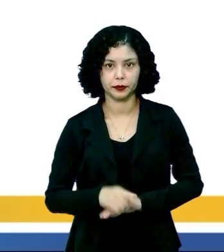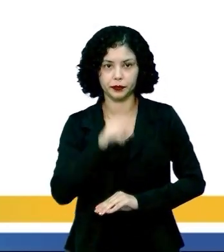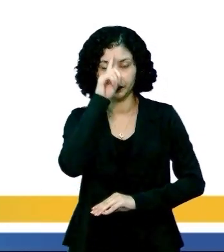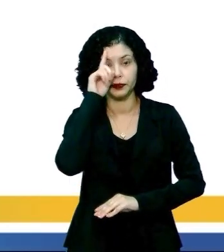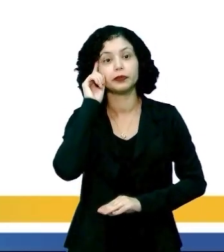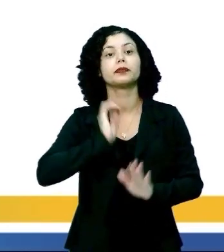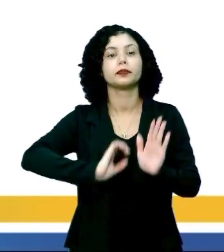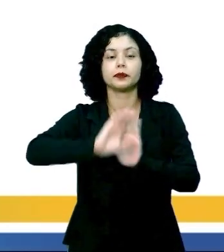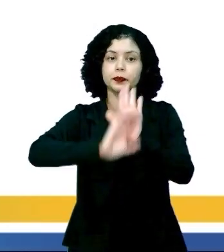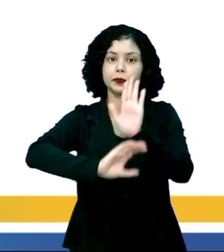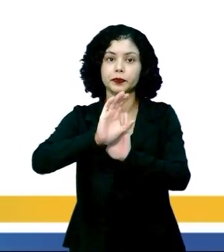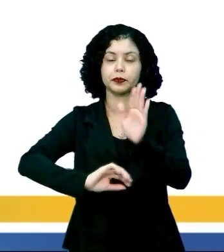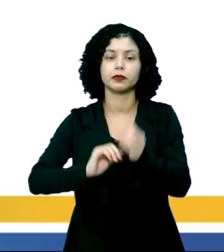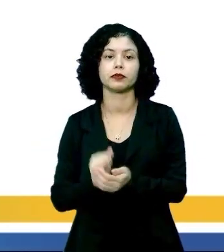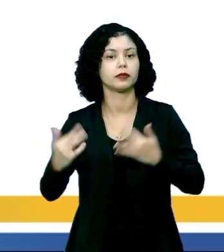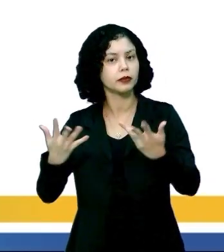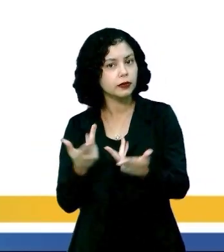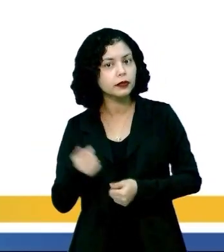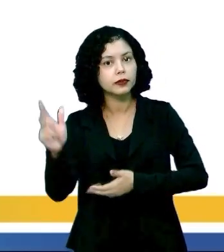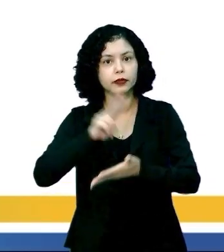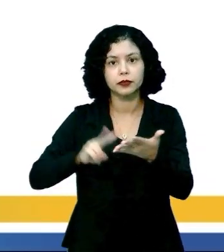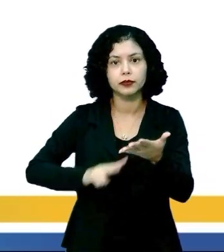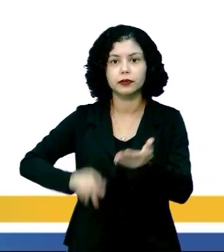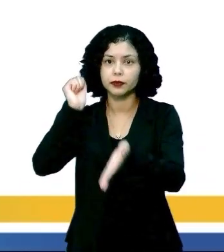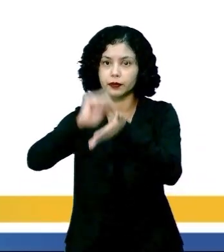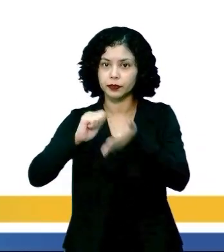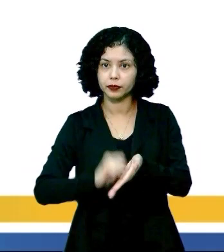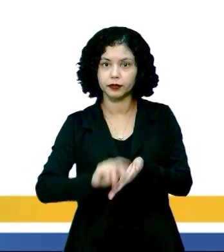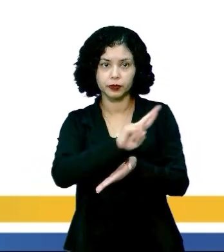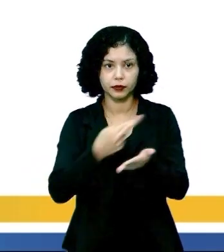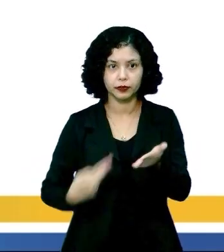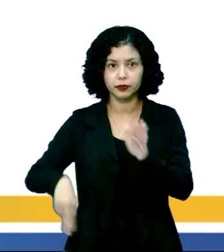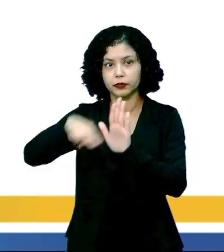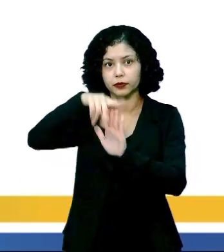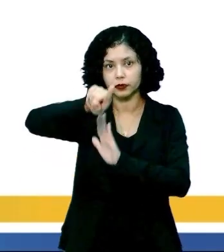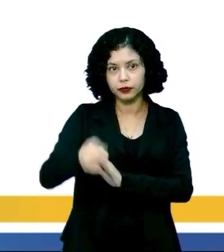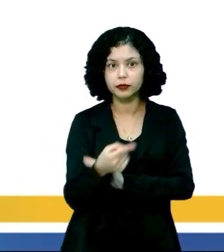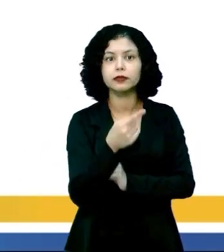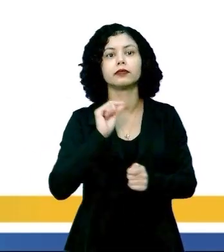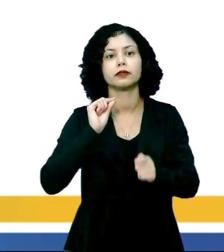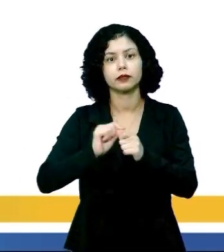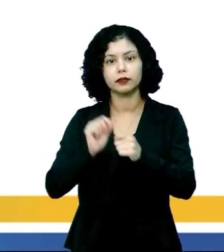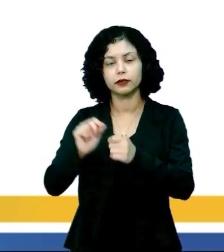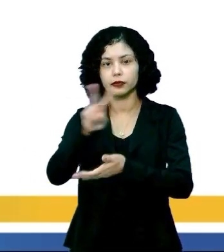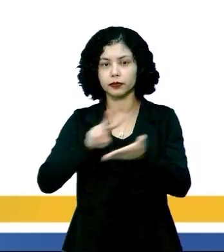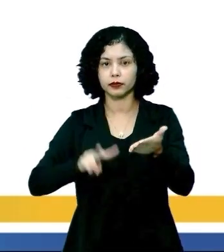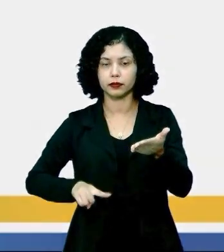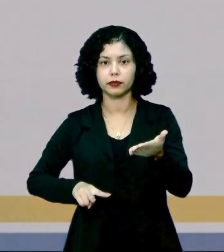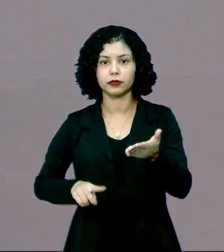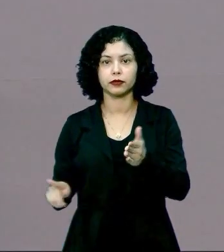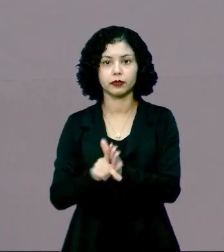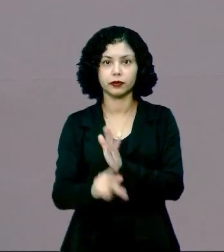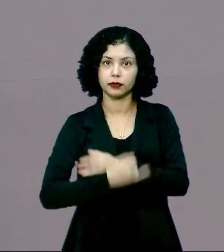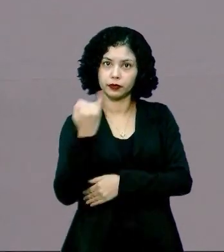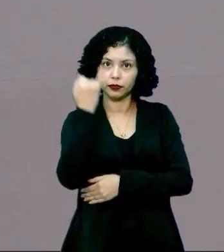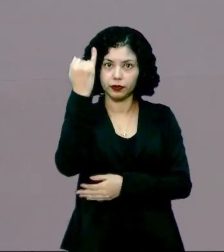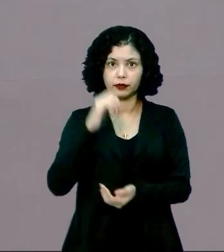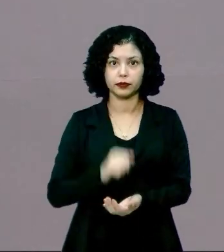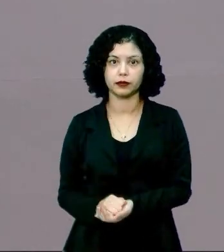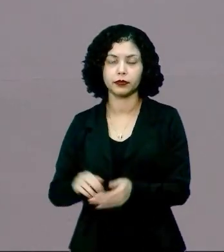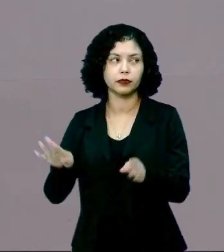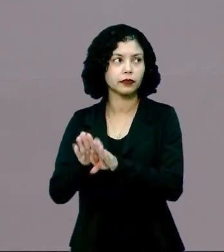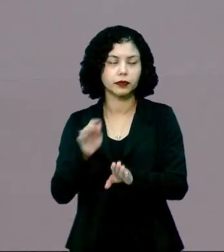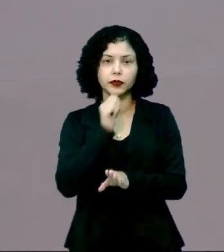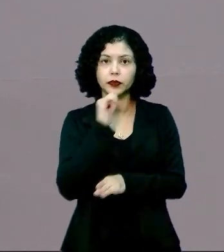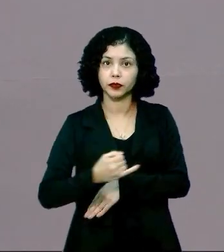O hábito da leitura é fundamental para que a escrita de uma redação nota 1000 seja realmente eficaz. Então, assim,